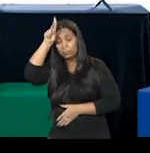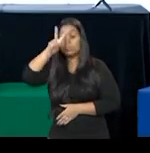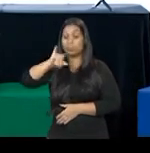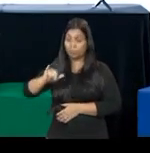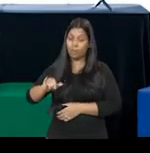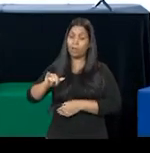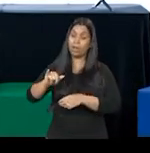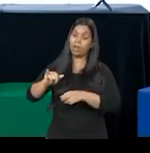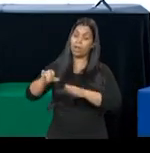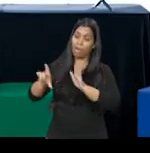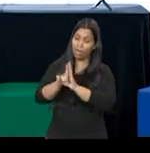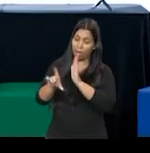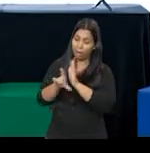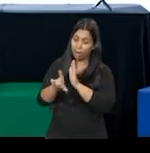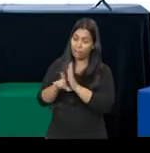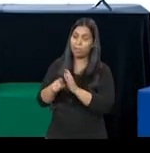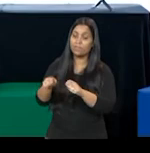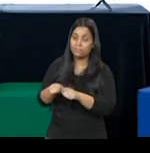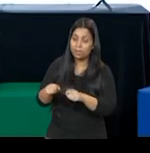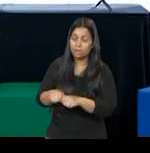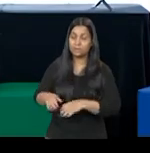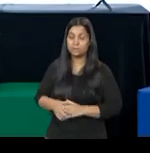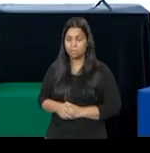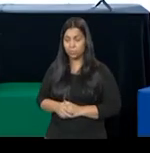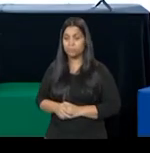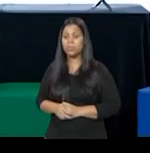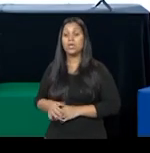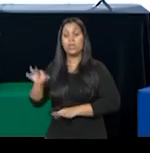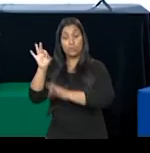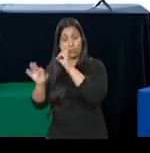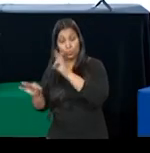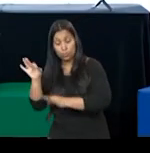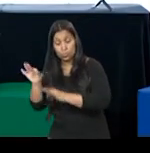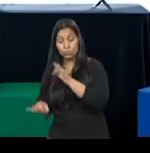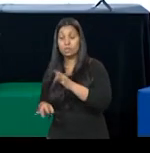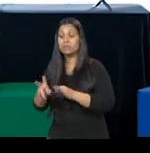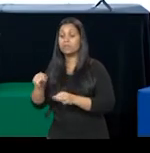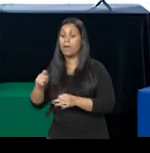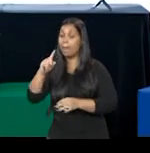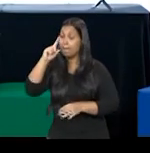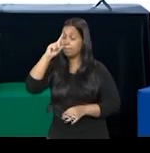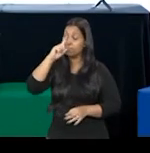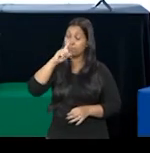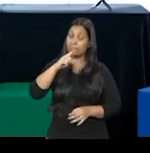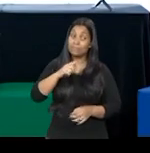as leis em prática e o Poder Judiciário vai cobrar o cumprimento dessas leis.